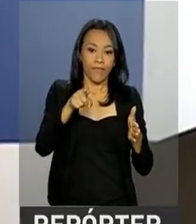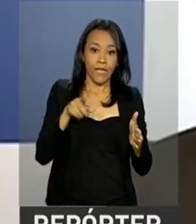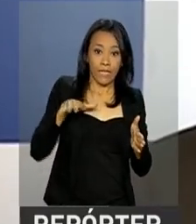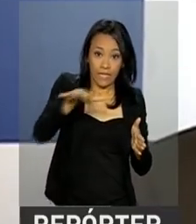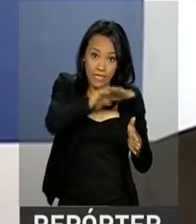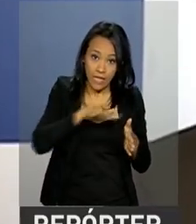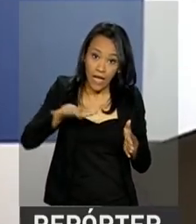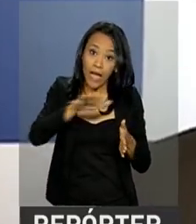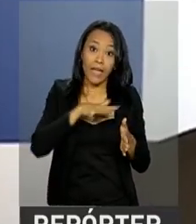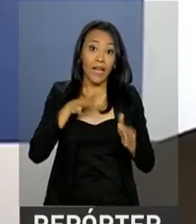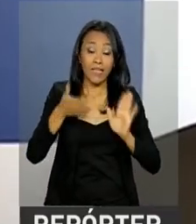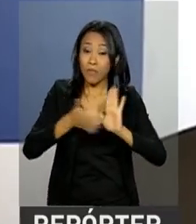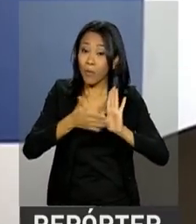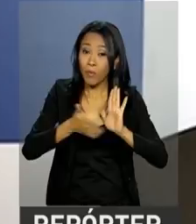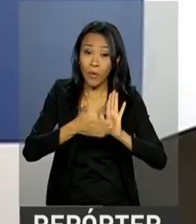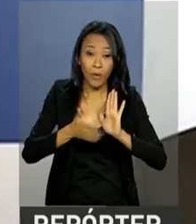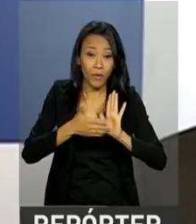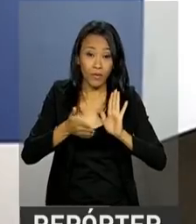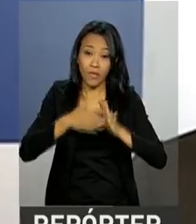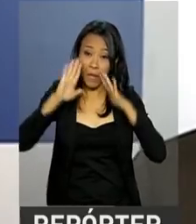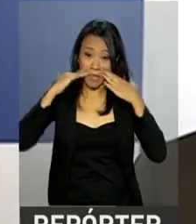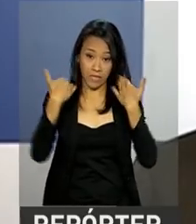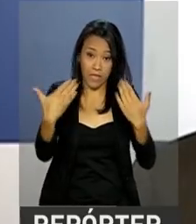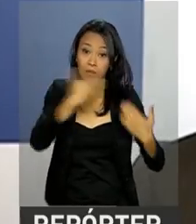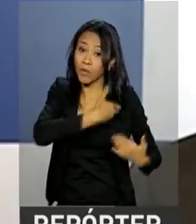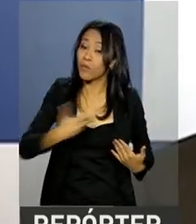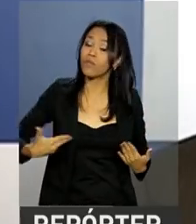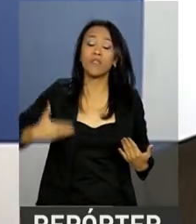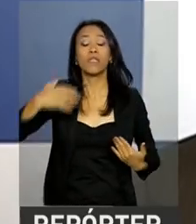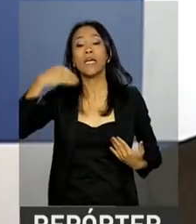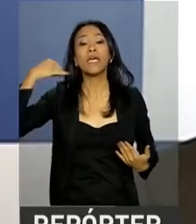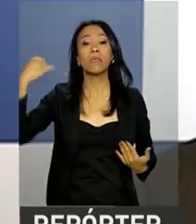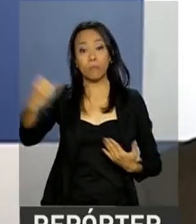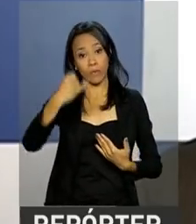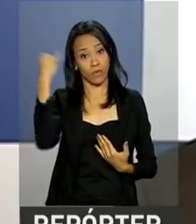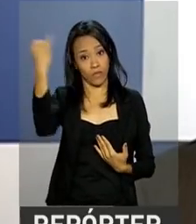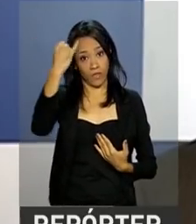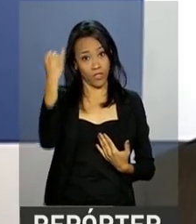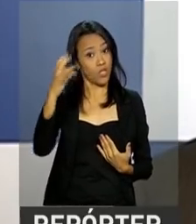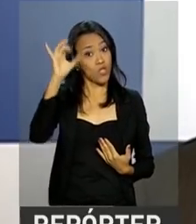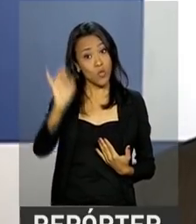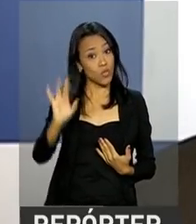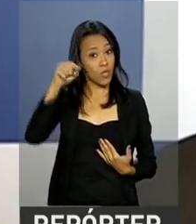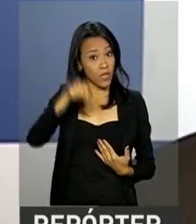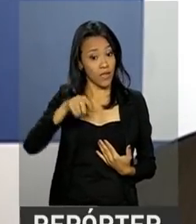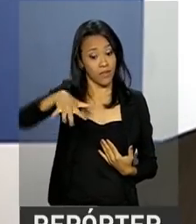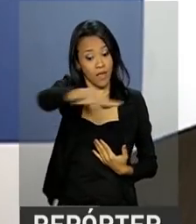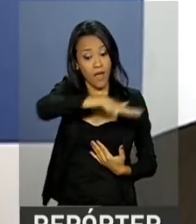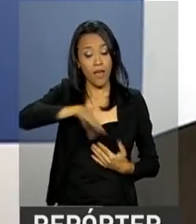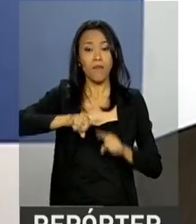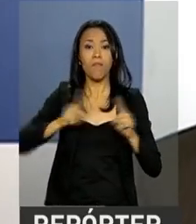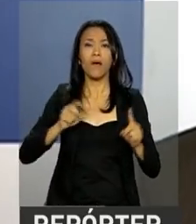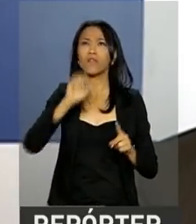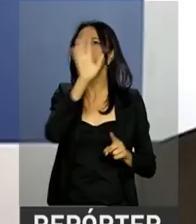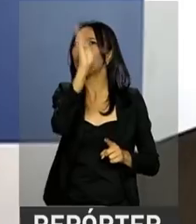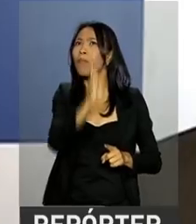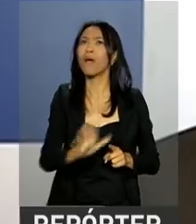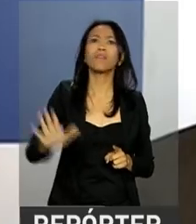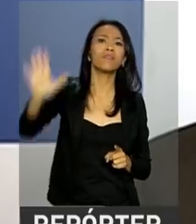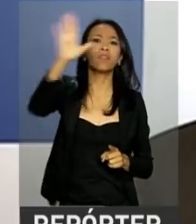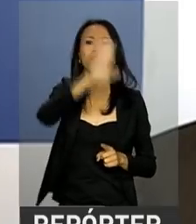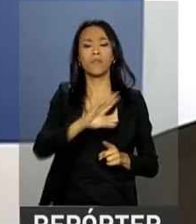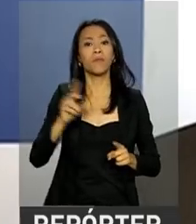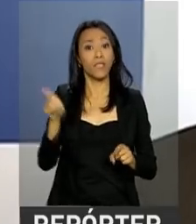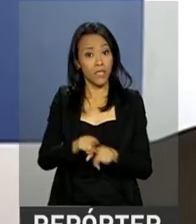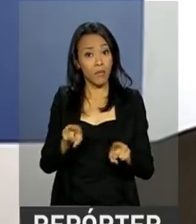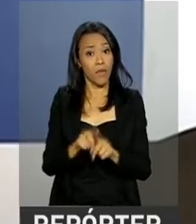reformas são fundamentais fundamentais para a evolução não só descer turma do país como um todo ea retomada